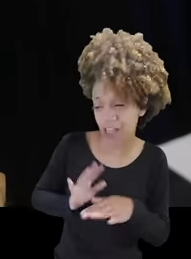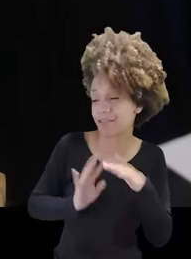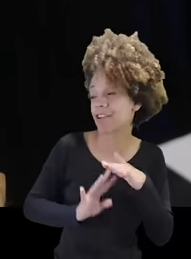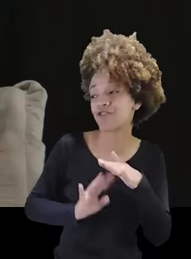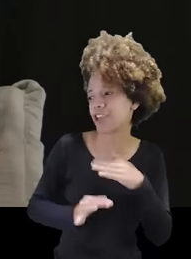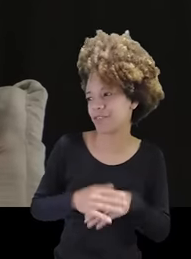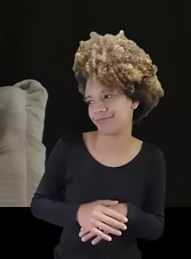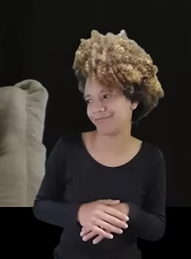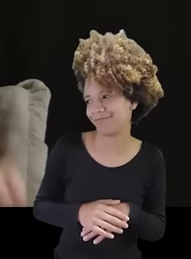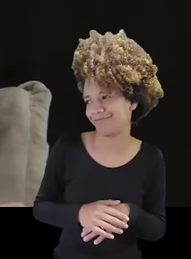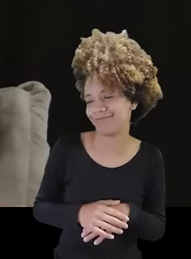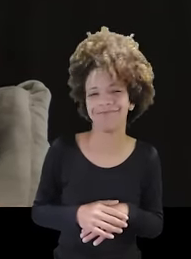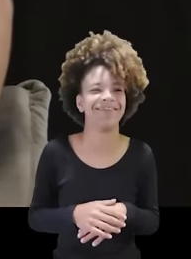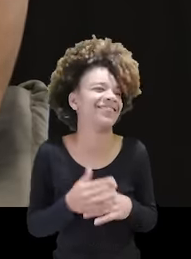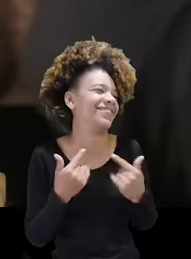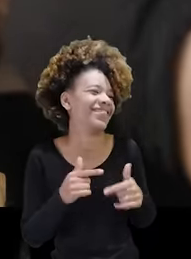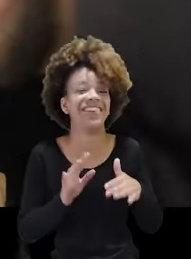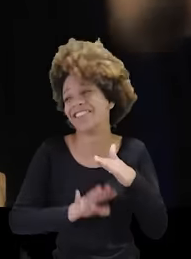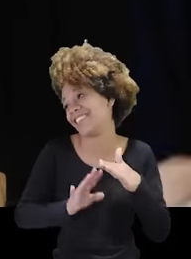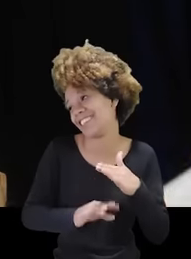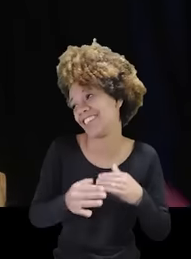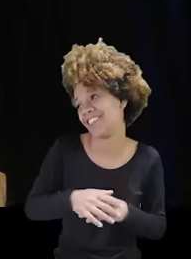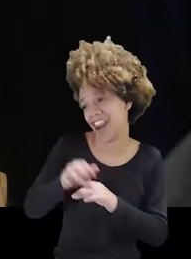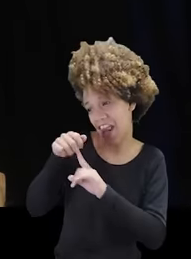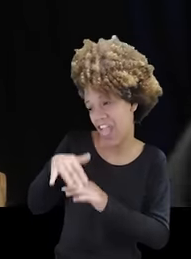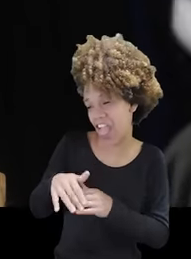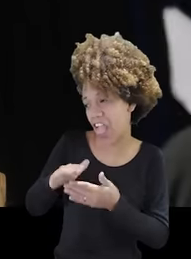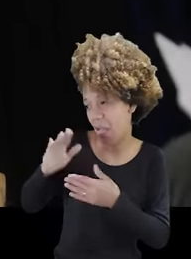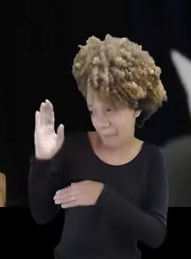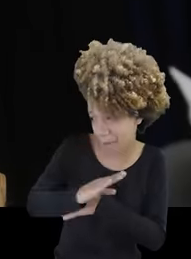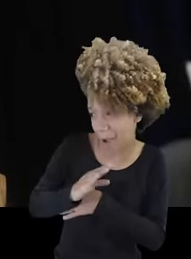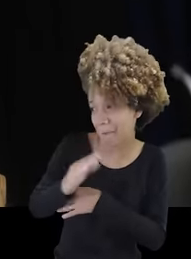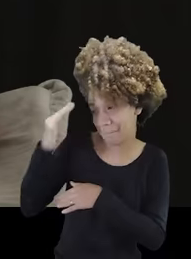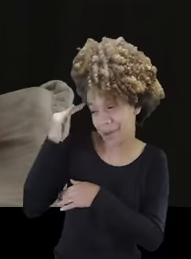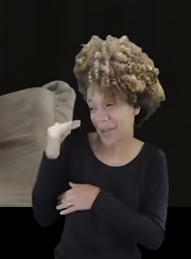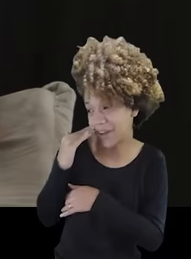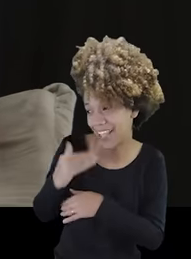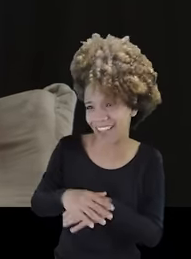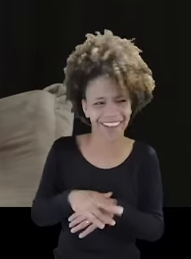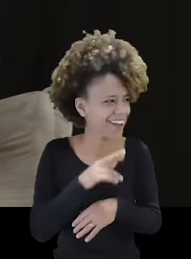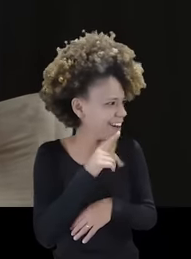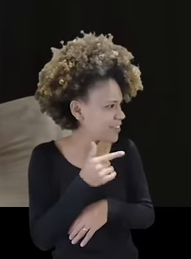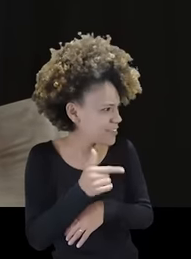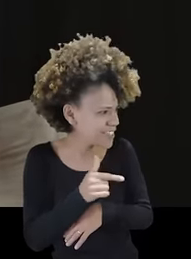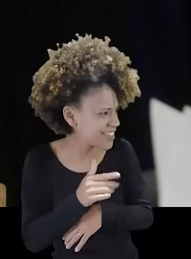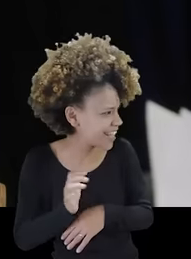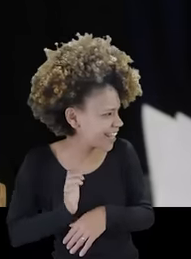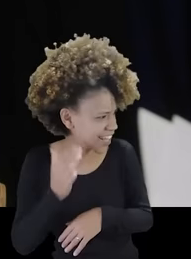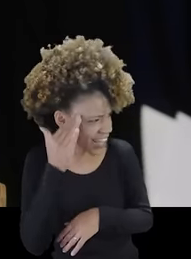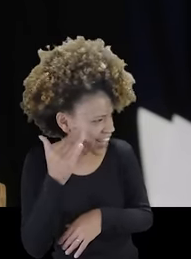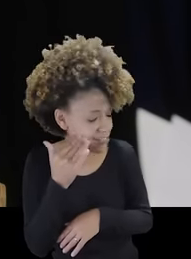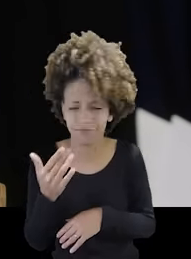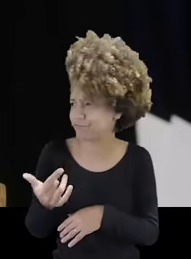é coisa de estrangeiro o estrangeiro levou o mal para a Coreia gente não existe gay